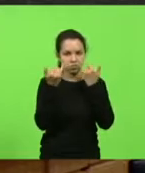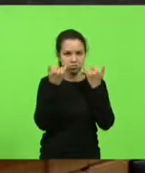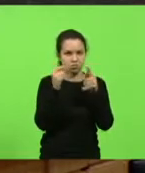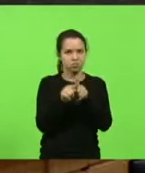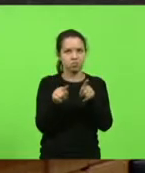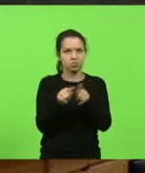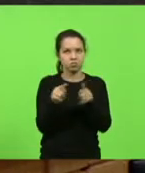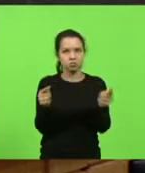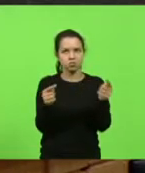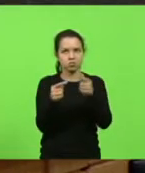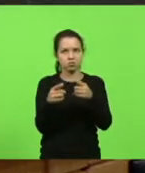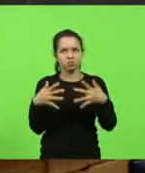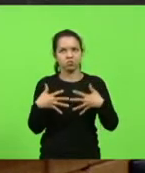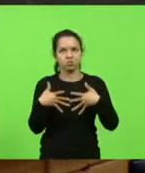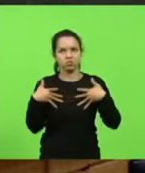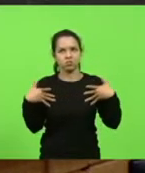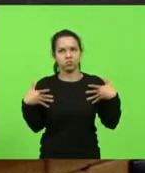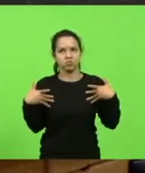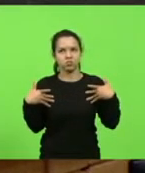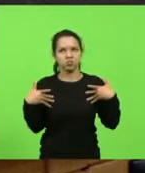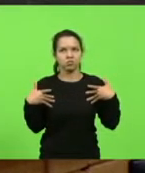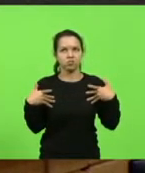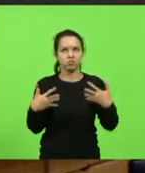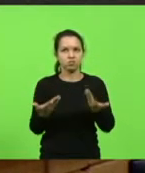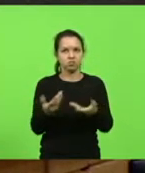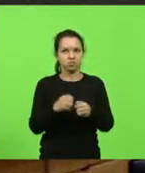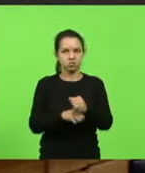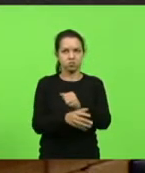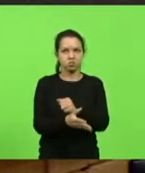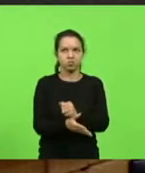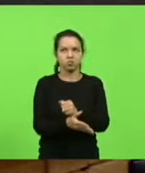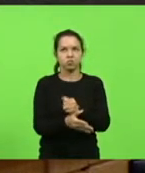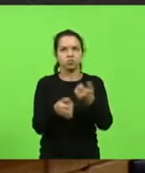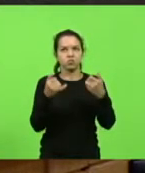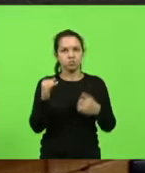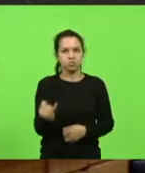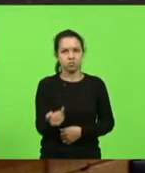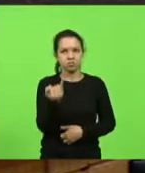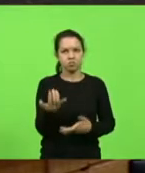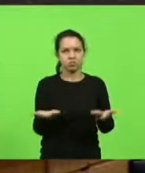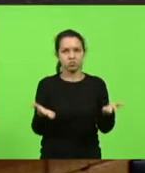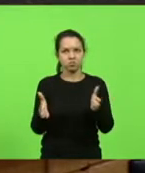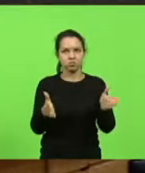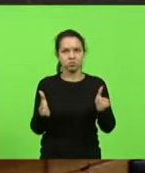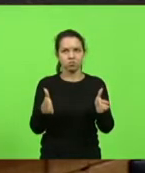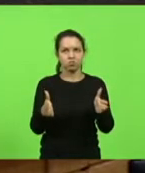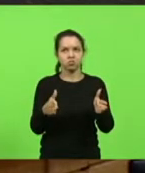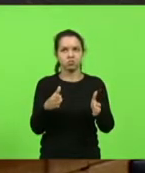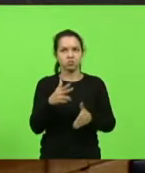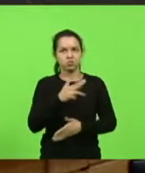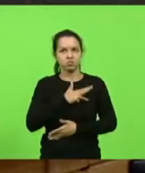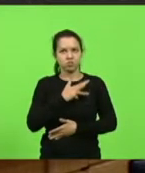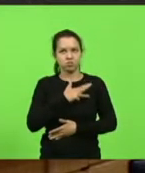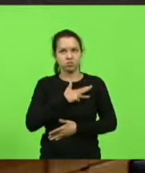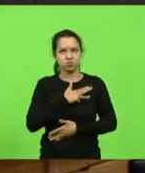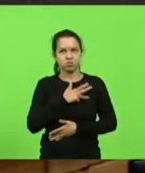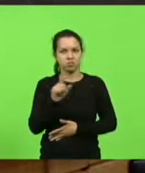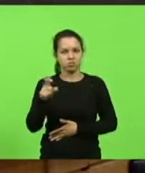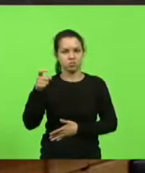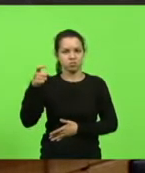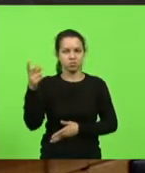homenagens, apenas para aproveitar esse momento, esta casa já concedeu ao Lula,